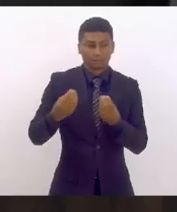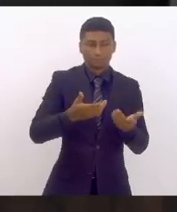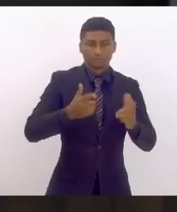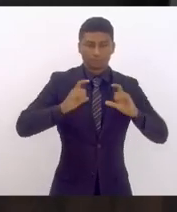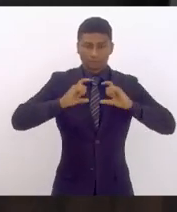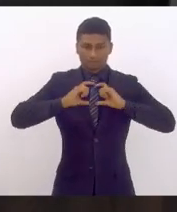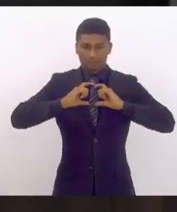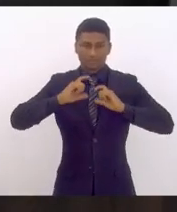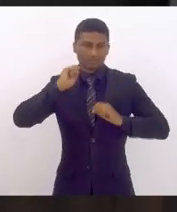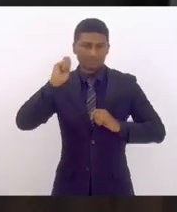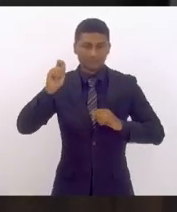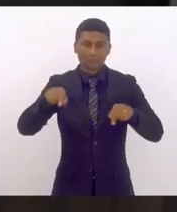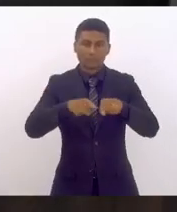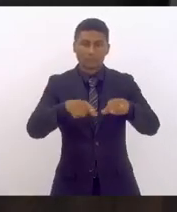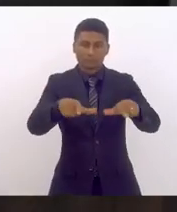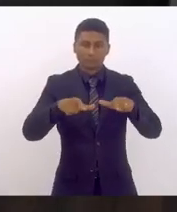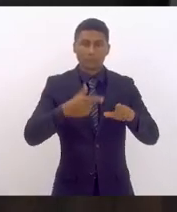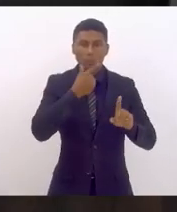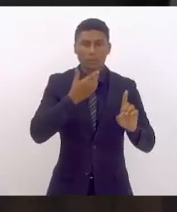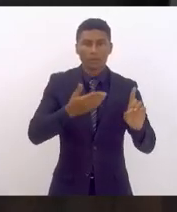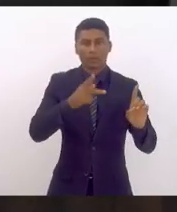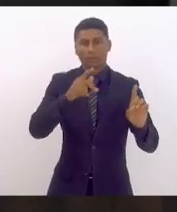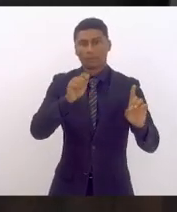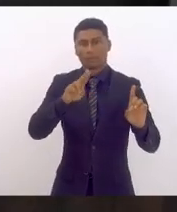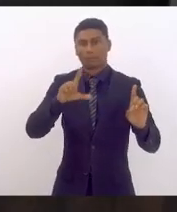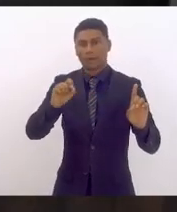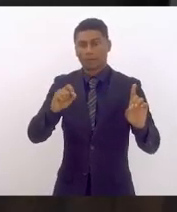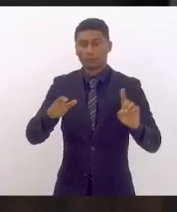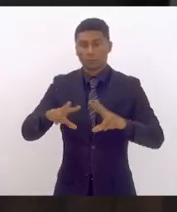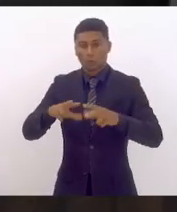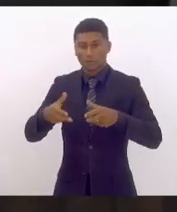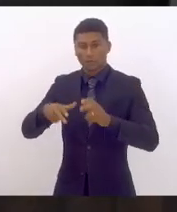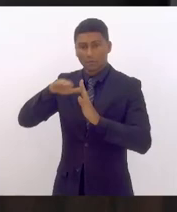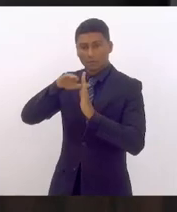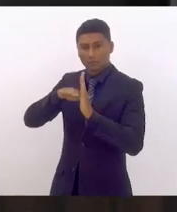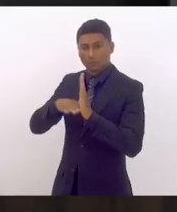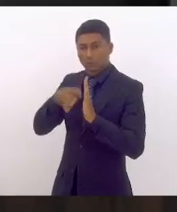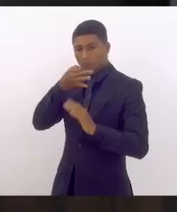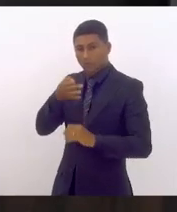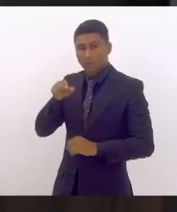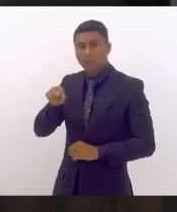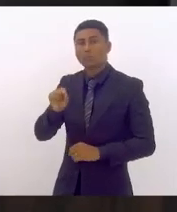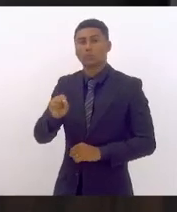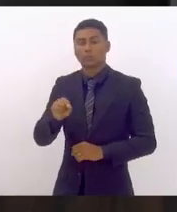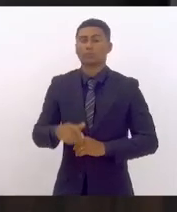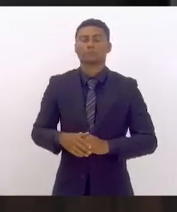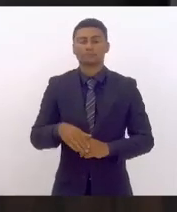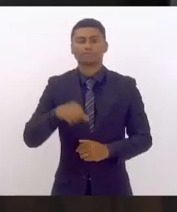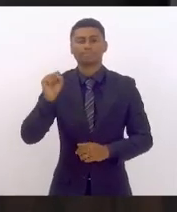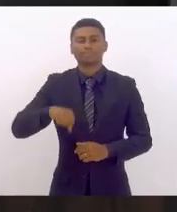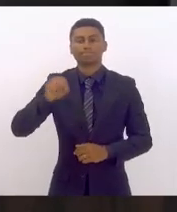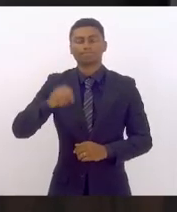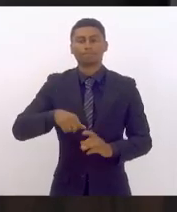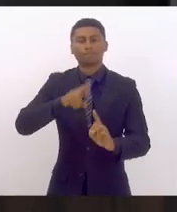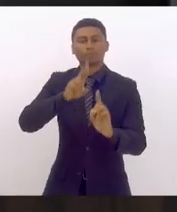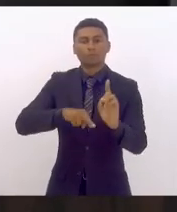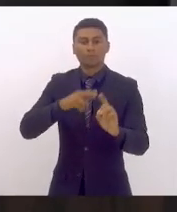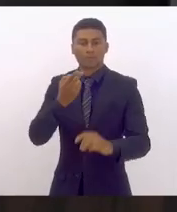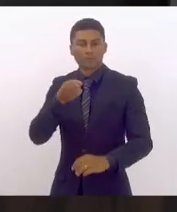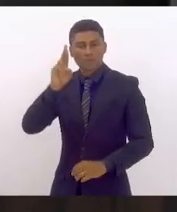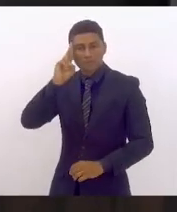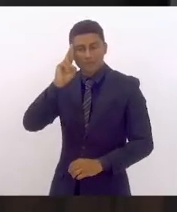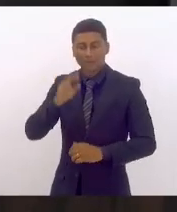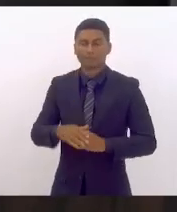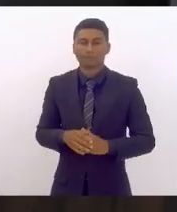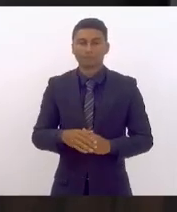ao seu Paulo Victor Lima Carlos parecida comissão de normas internas e proposições externas favorável Deputado Rosenberg Reis